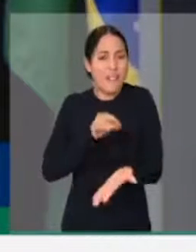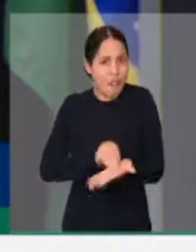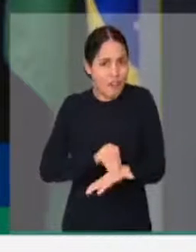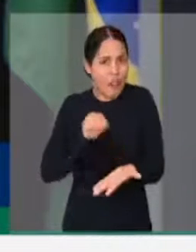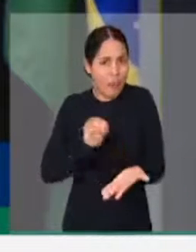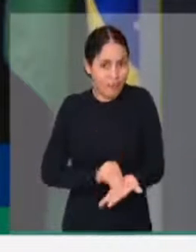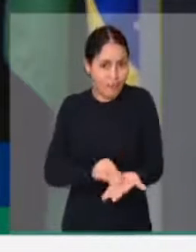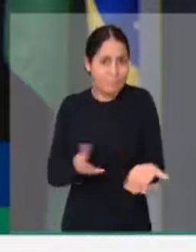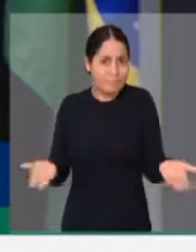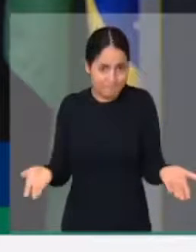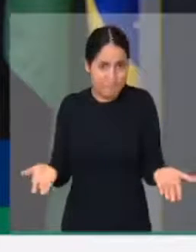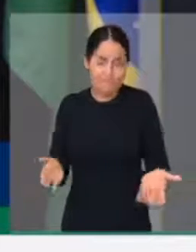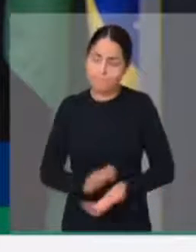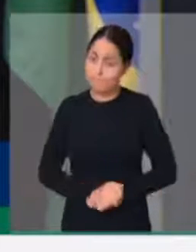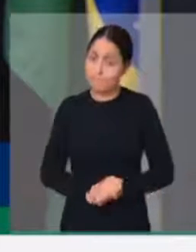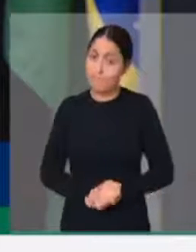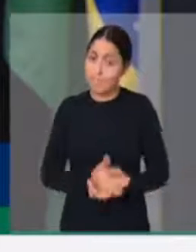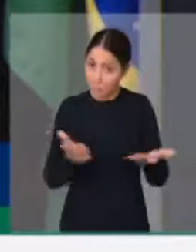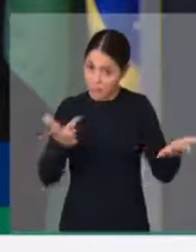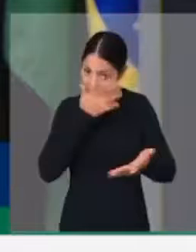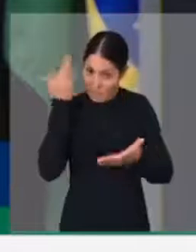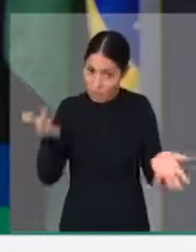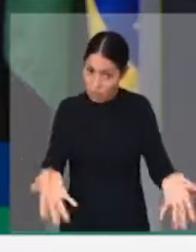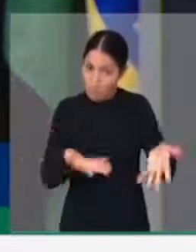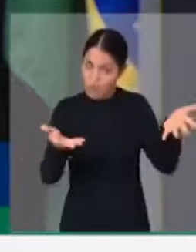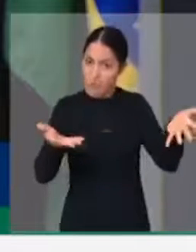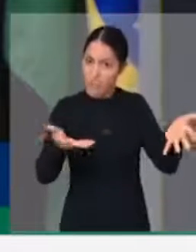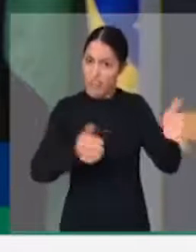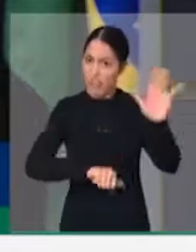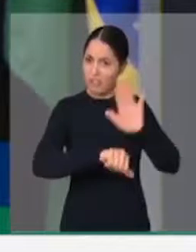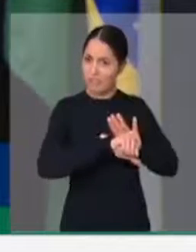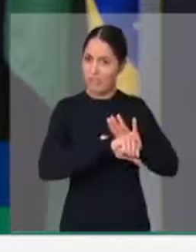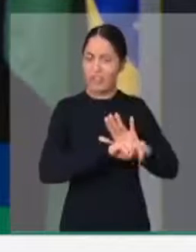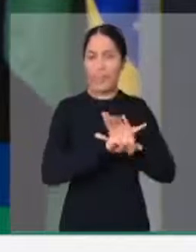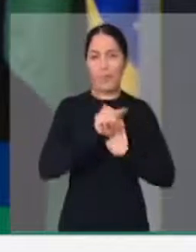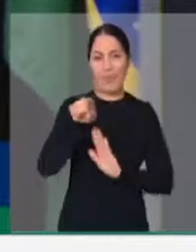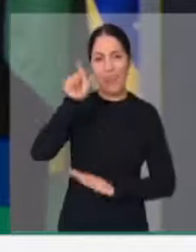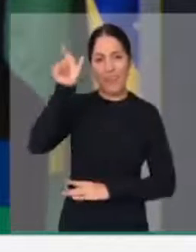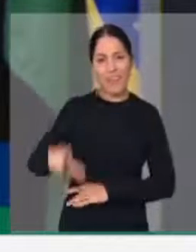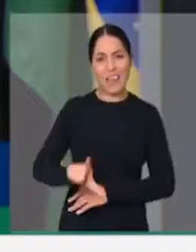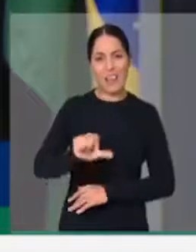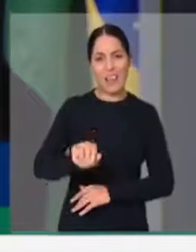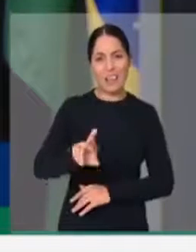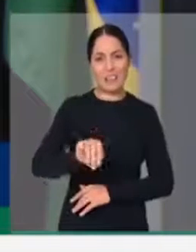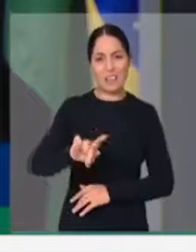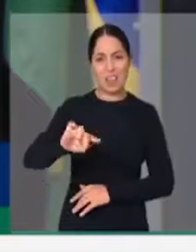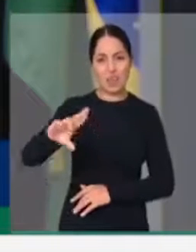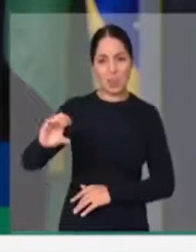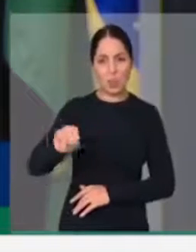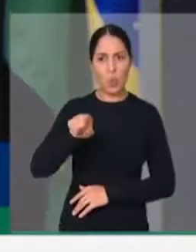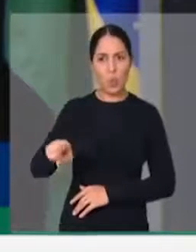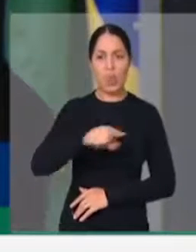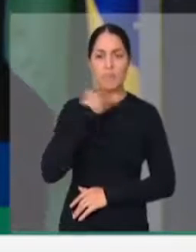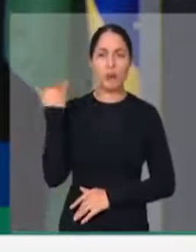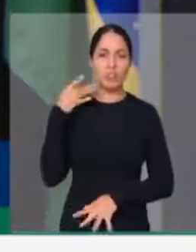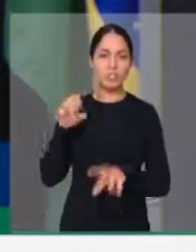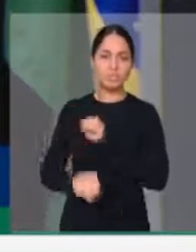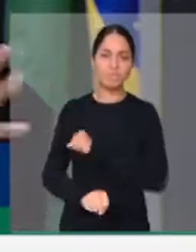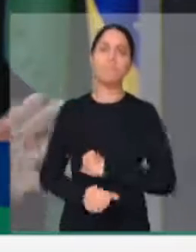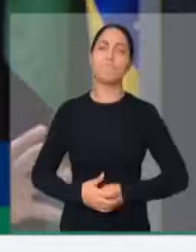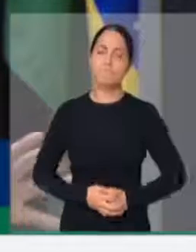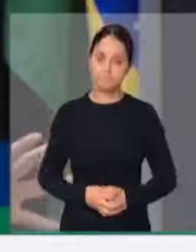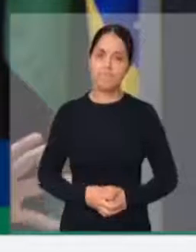Por isso que eu digo para vocês que não havia outro fim para o Lázaro do que a sua morte